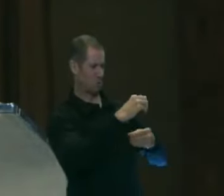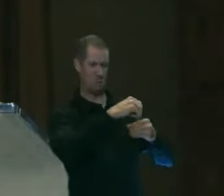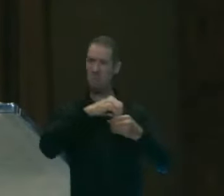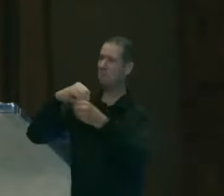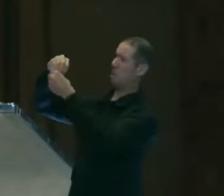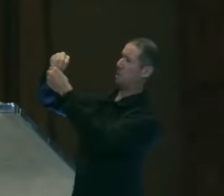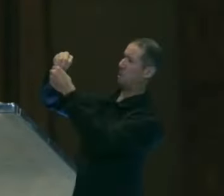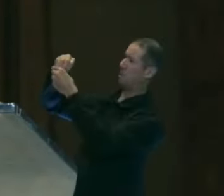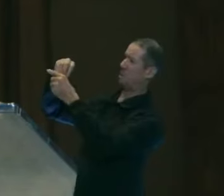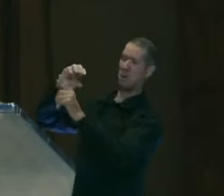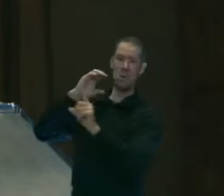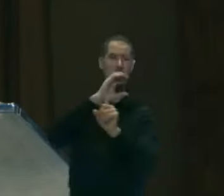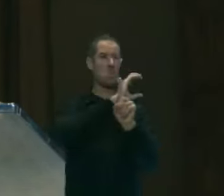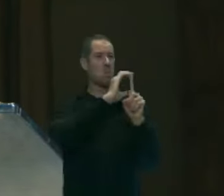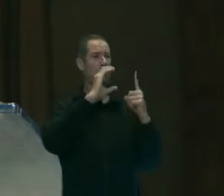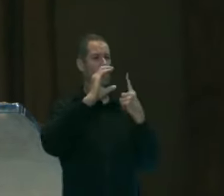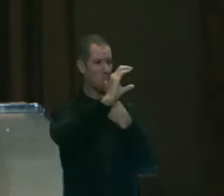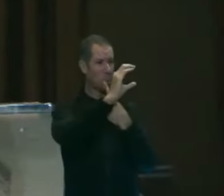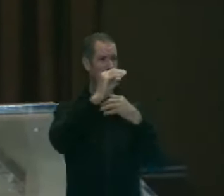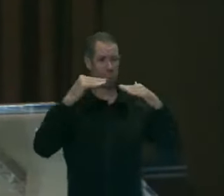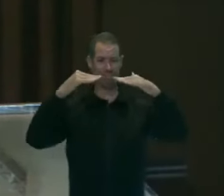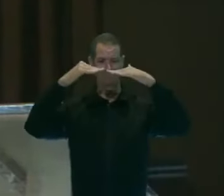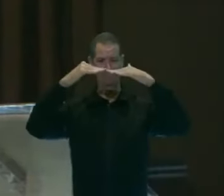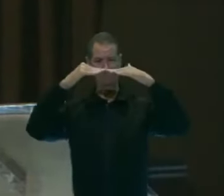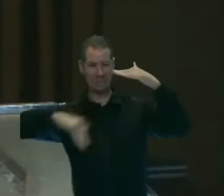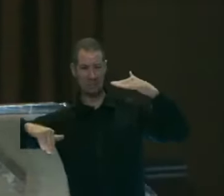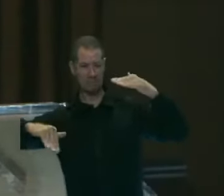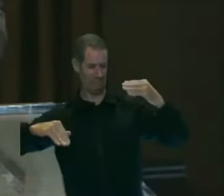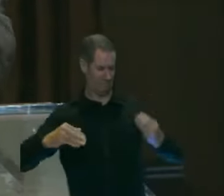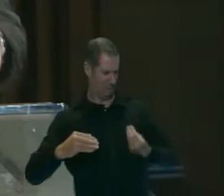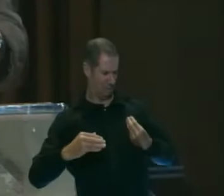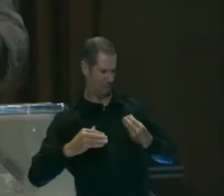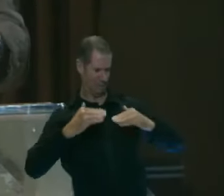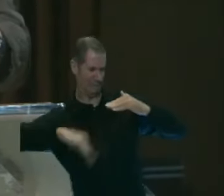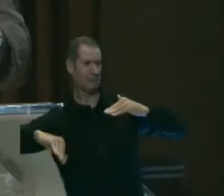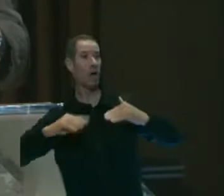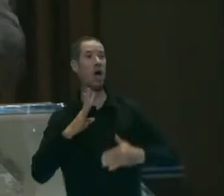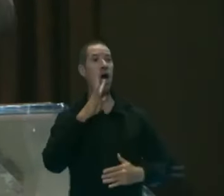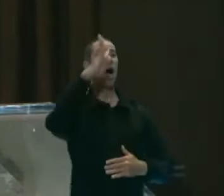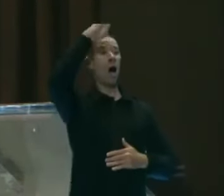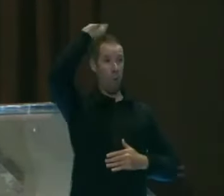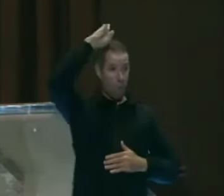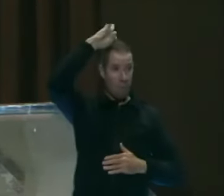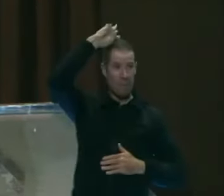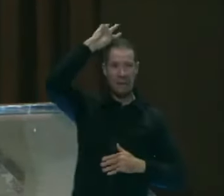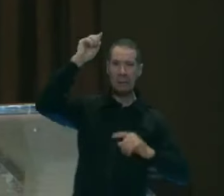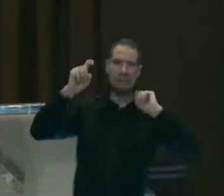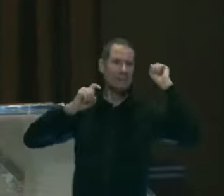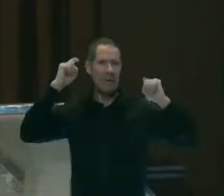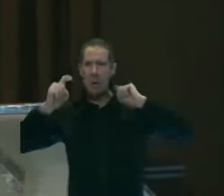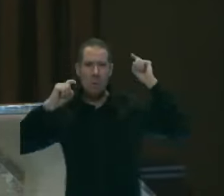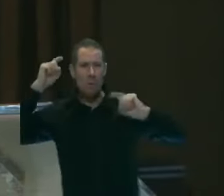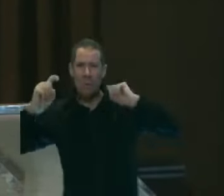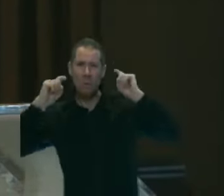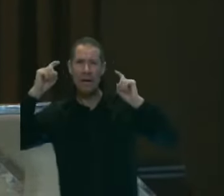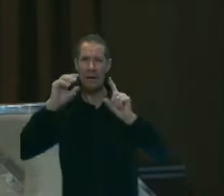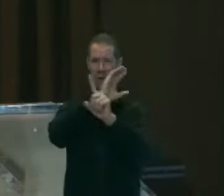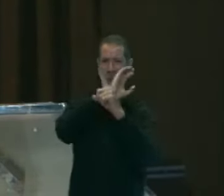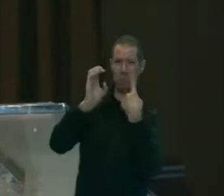culto que desassocia o rito da vida, Romanos vai dizer que ele é loucura. É um